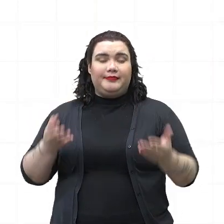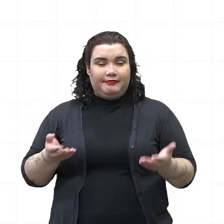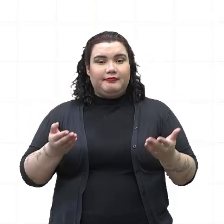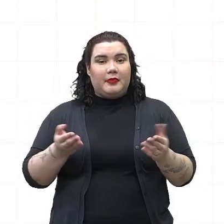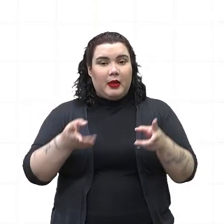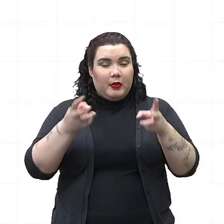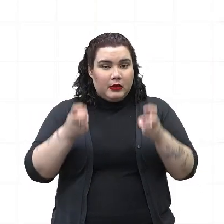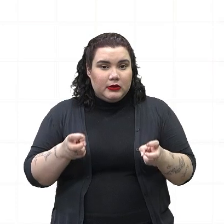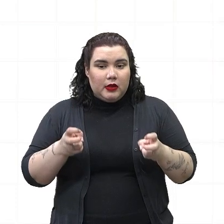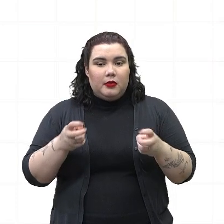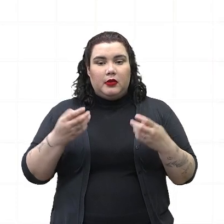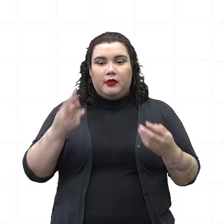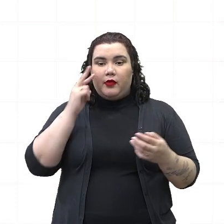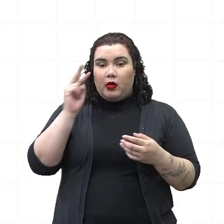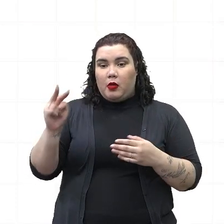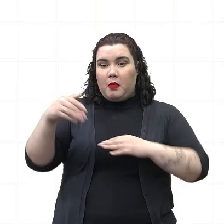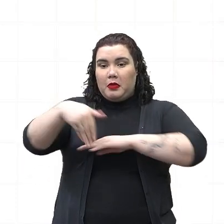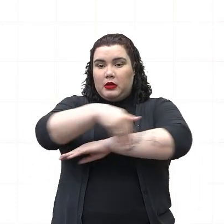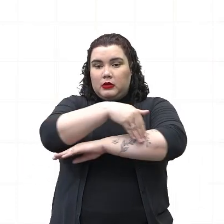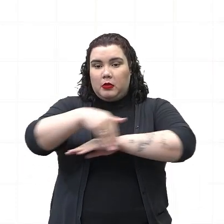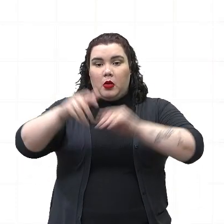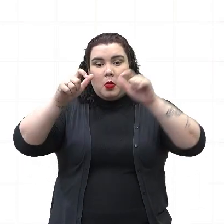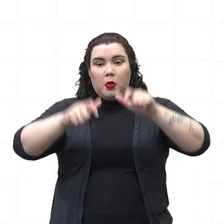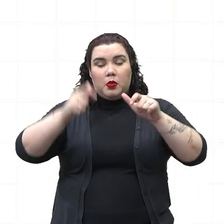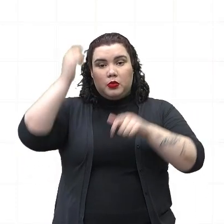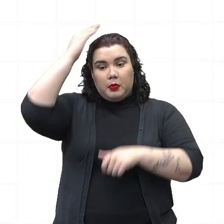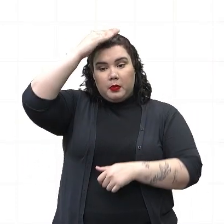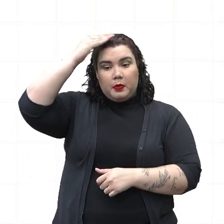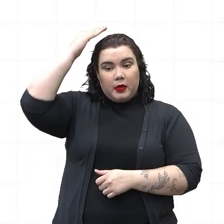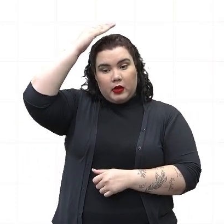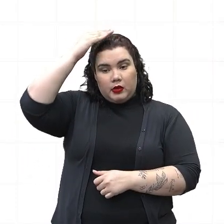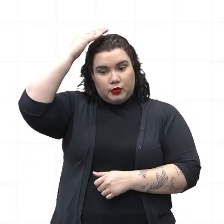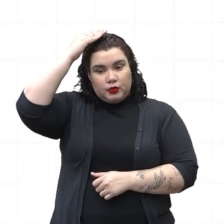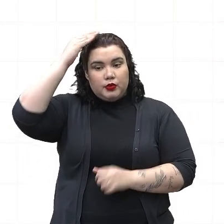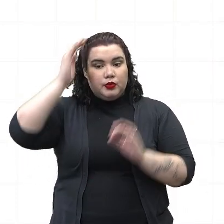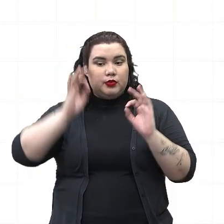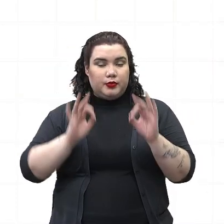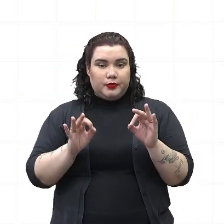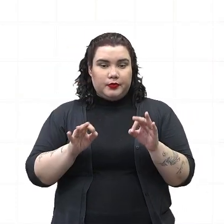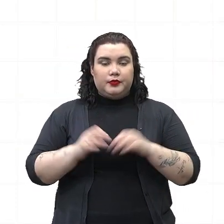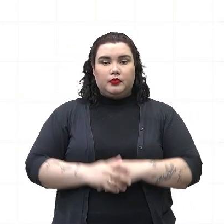tem aí uma via como essa, lá na cidade do México, né, que é a capital do México,